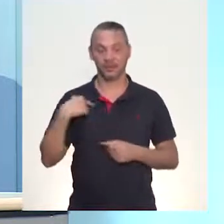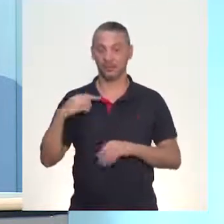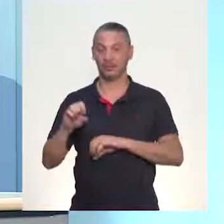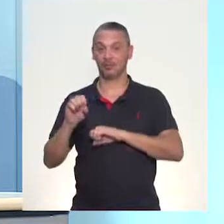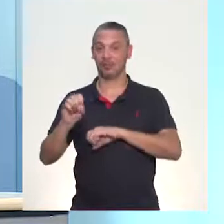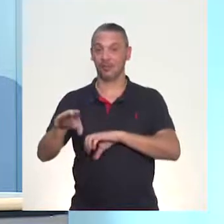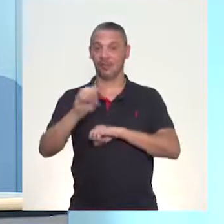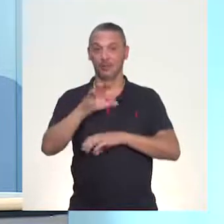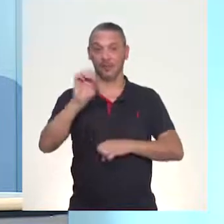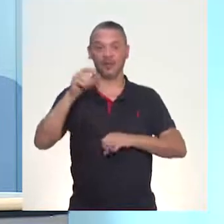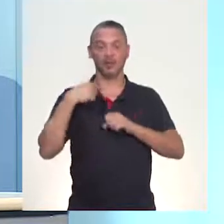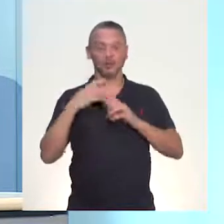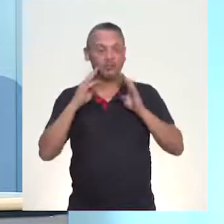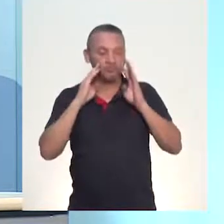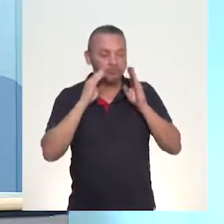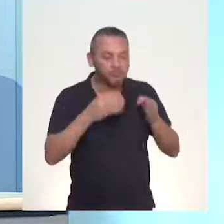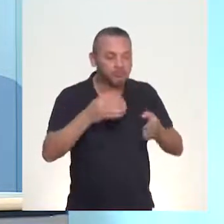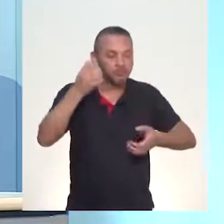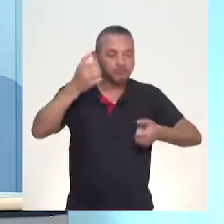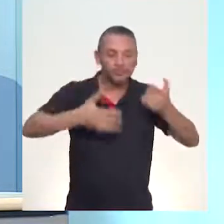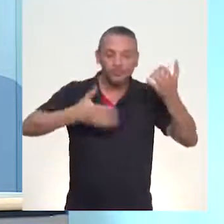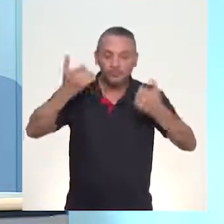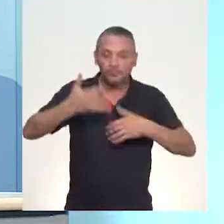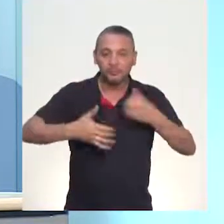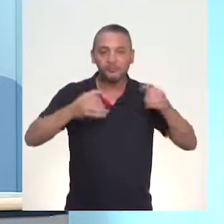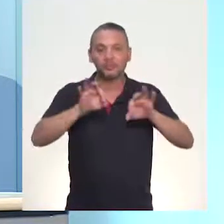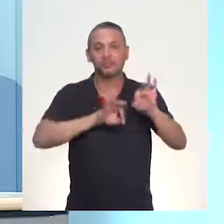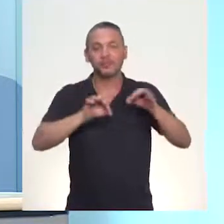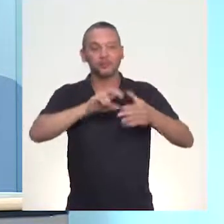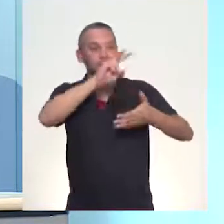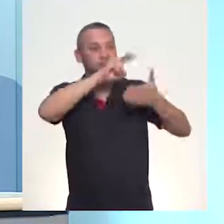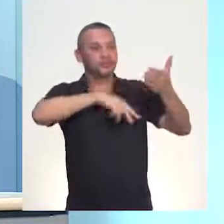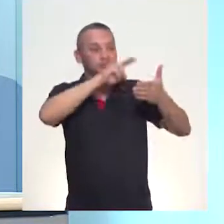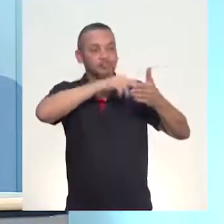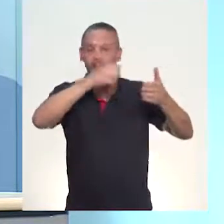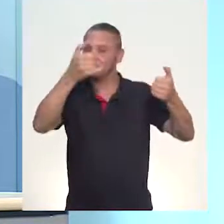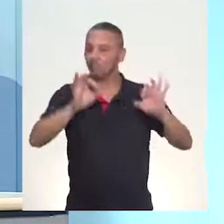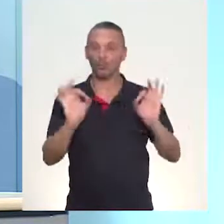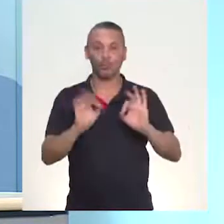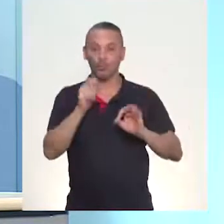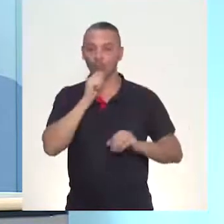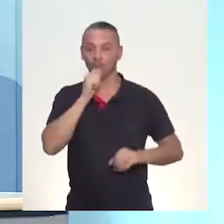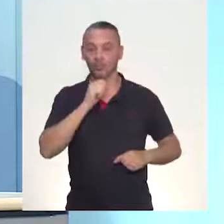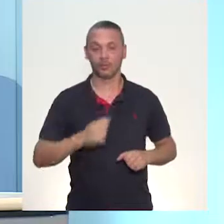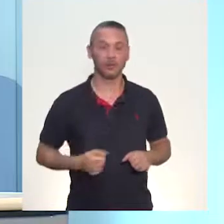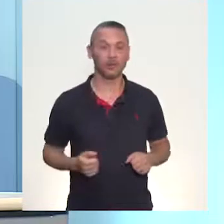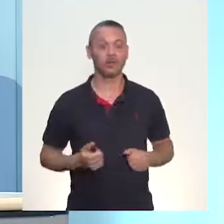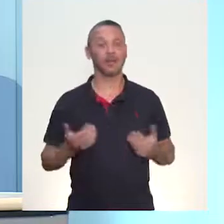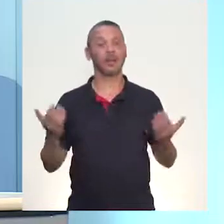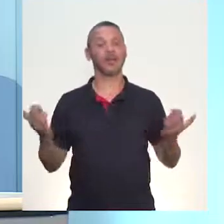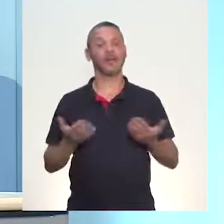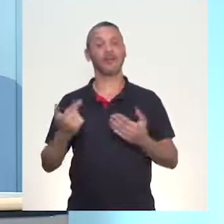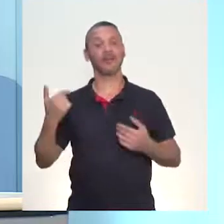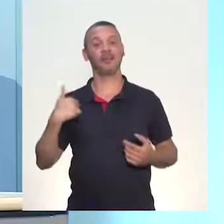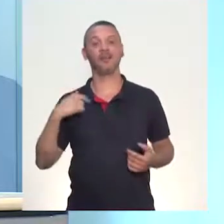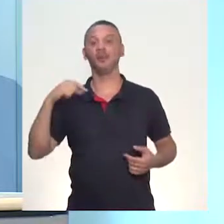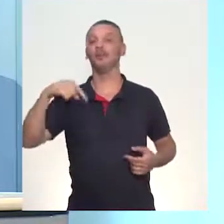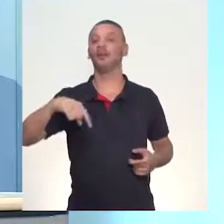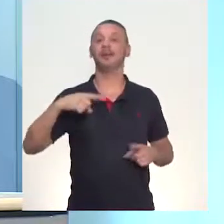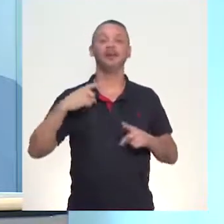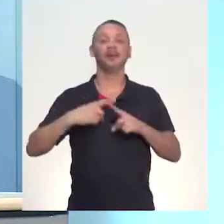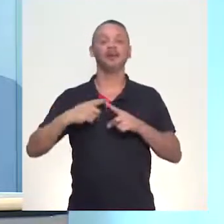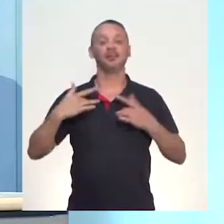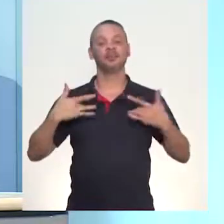aula, eu fico concentrado, não leio muito chat durante a aula, depois da aula eu leio. Mas agora eu estou aqui